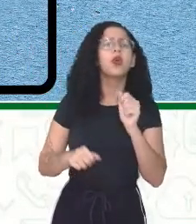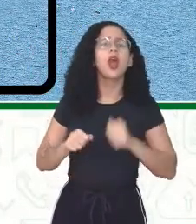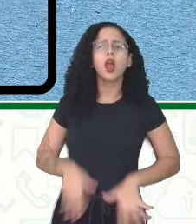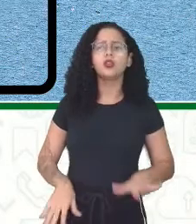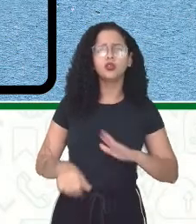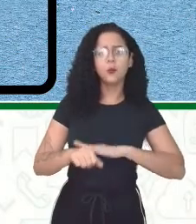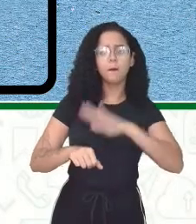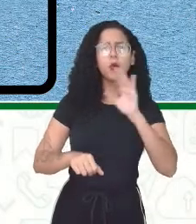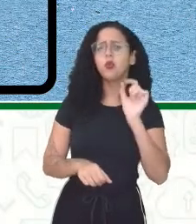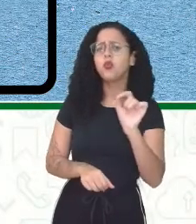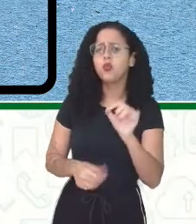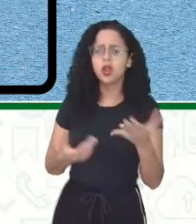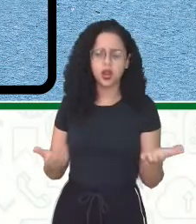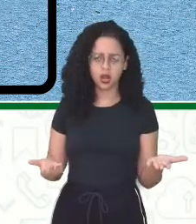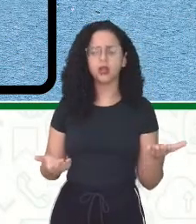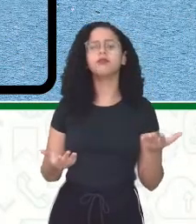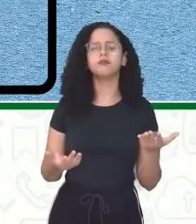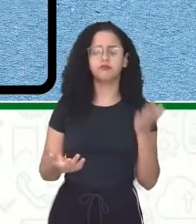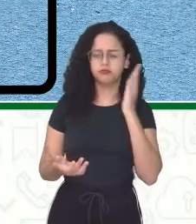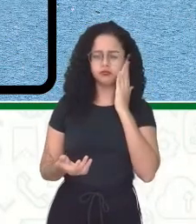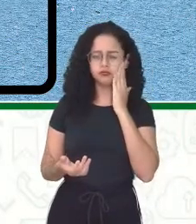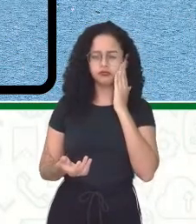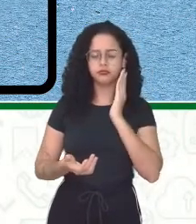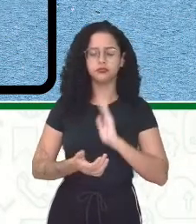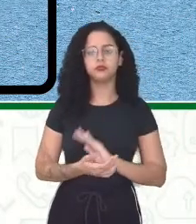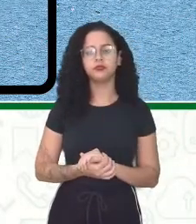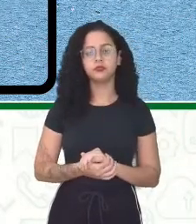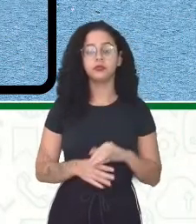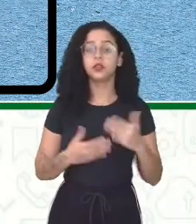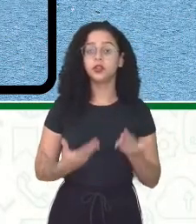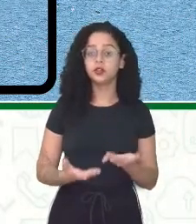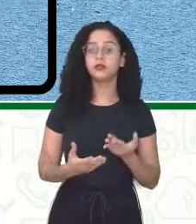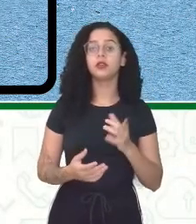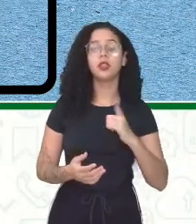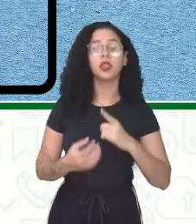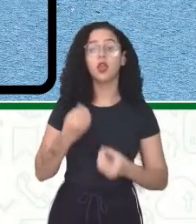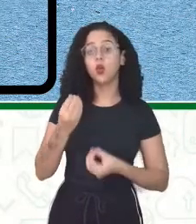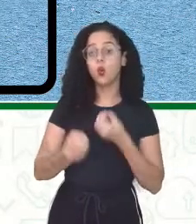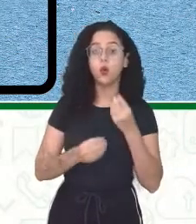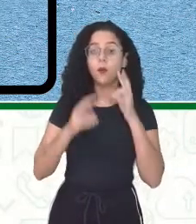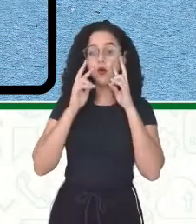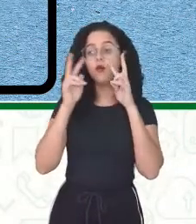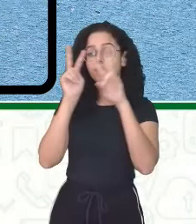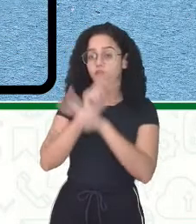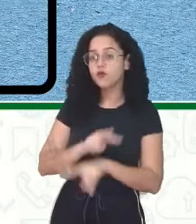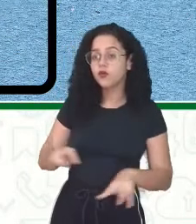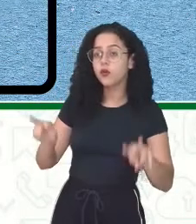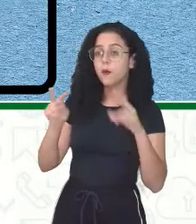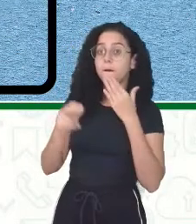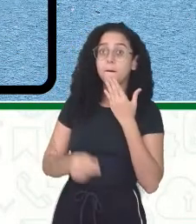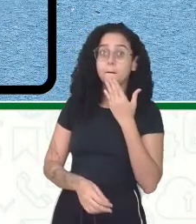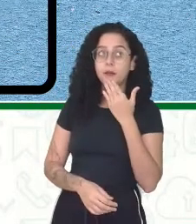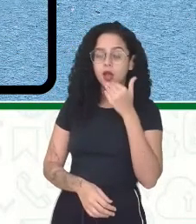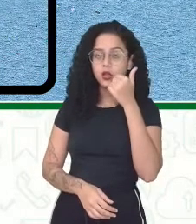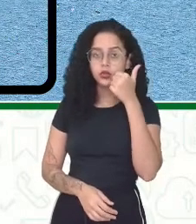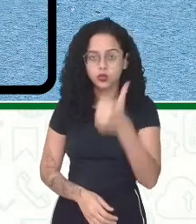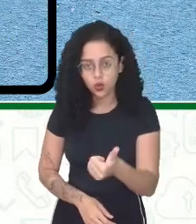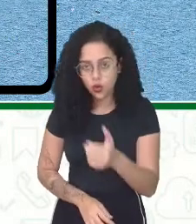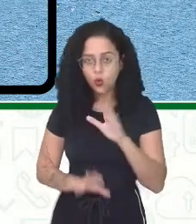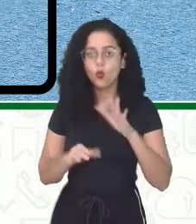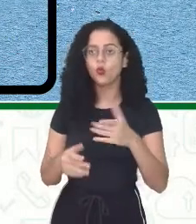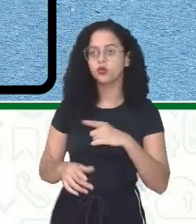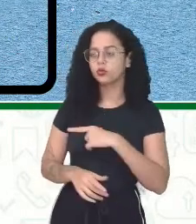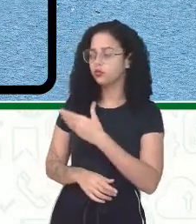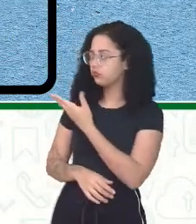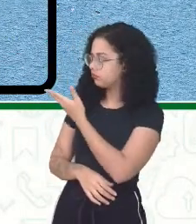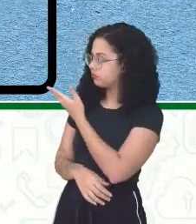mais? Com que você gastou mais? Tá certo? Então, você tem como visualizar muito melhor quando você tem um